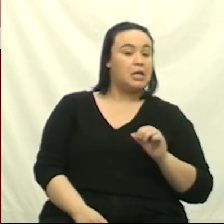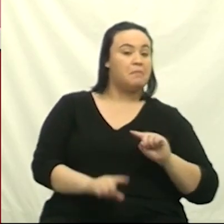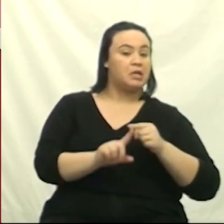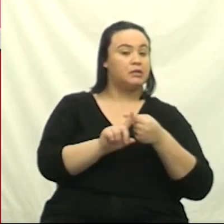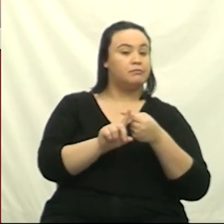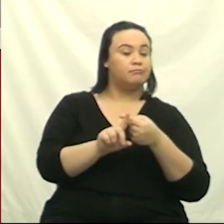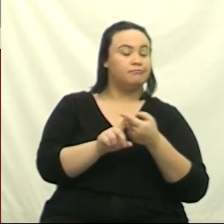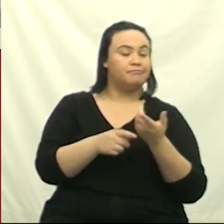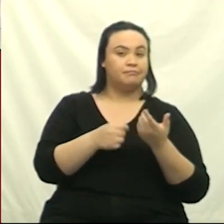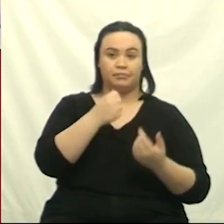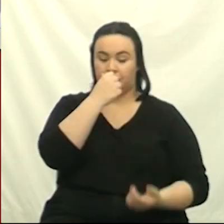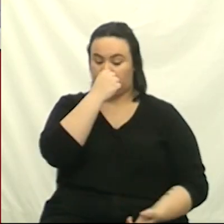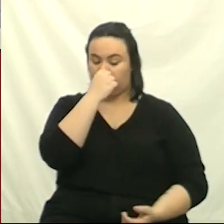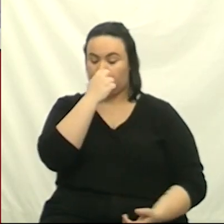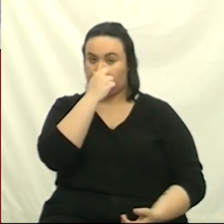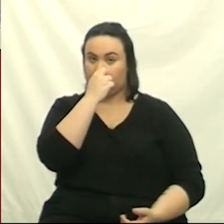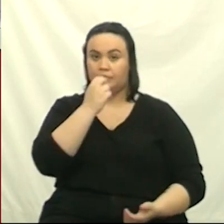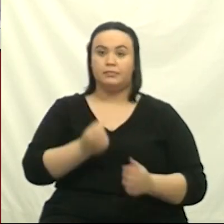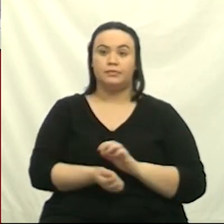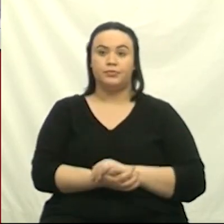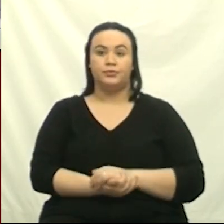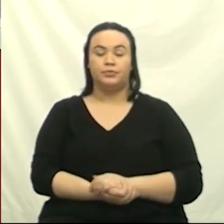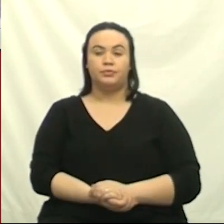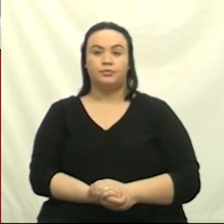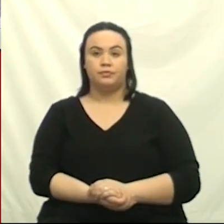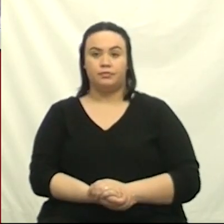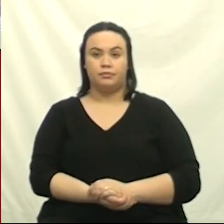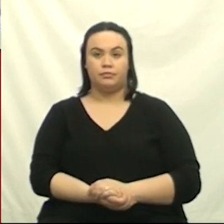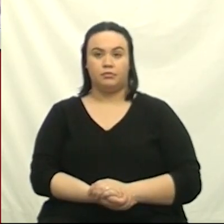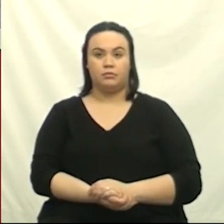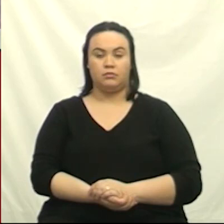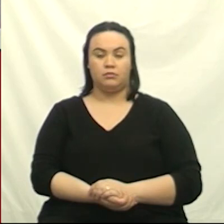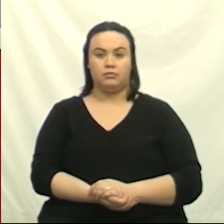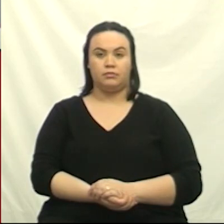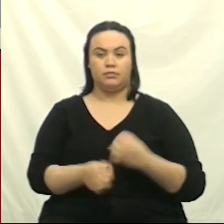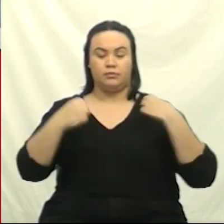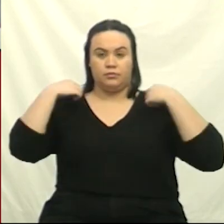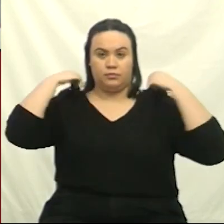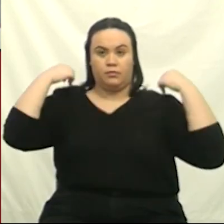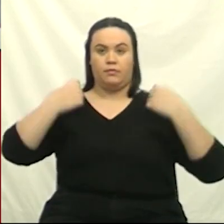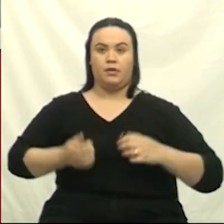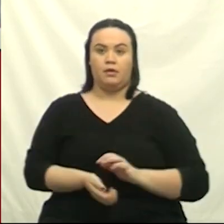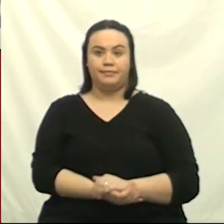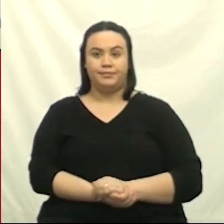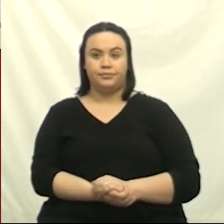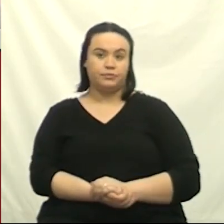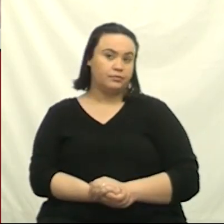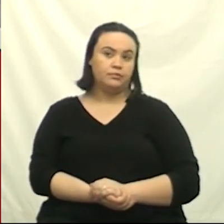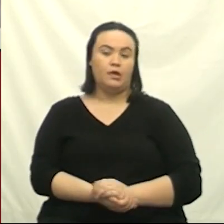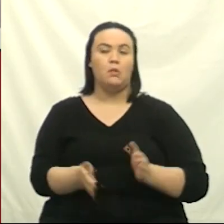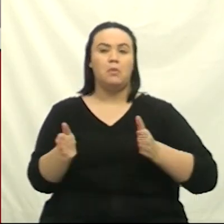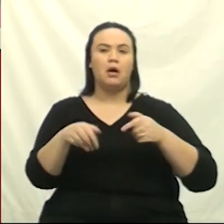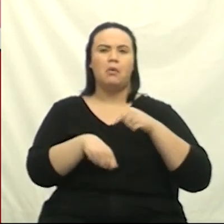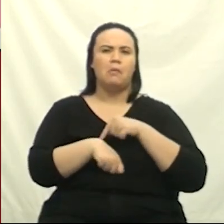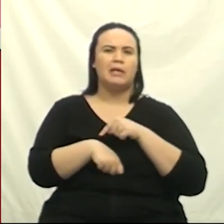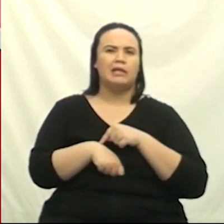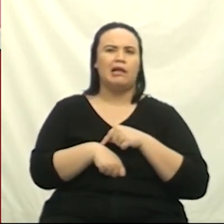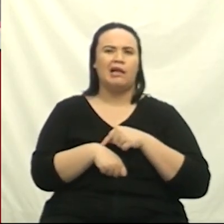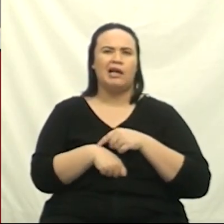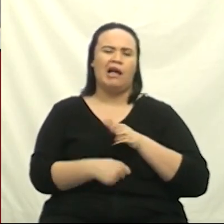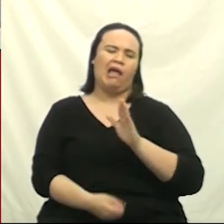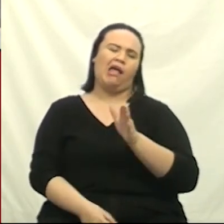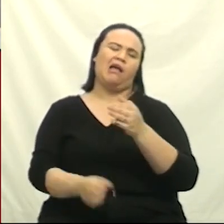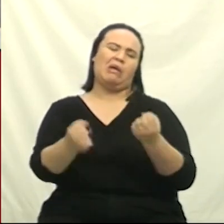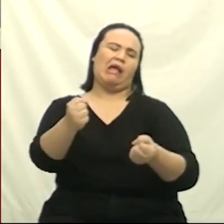e cria um pouco mais de empatia também né que todos nós já passamos por algum momento que dissemos ah tá muito